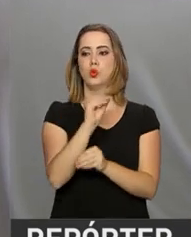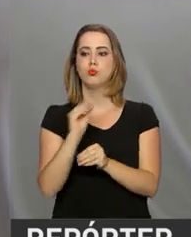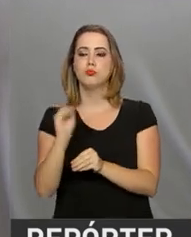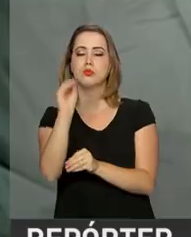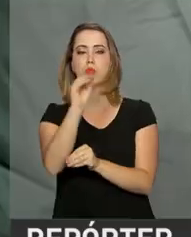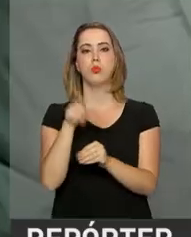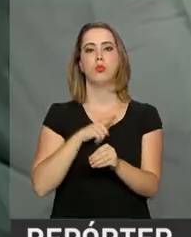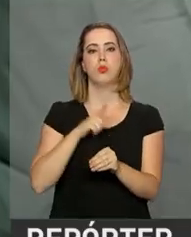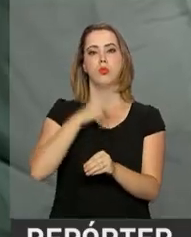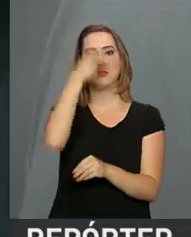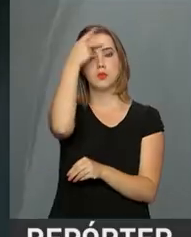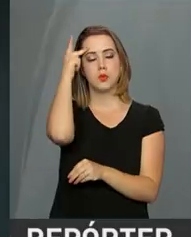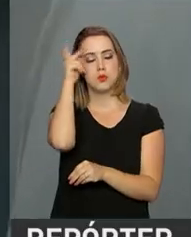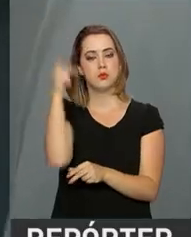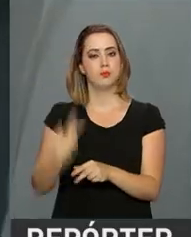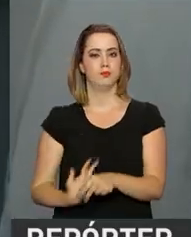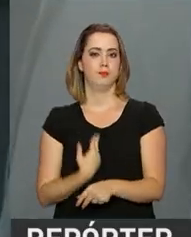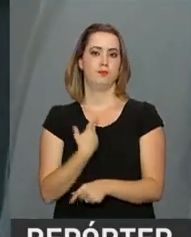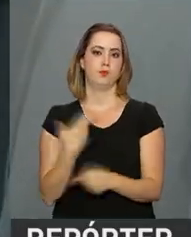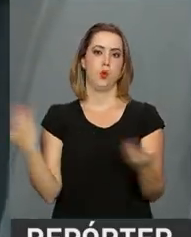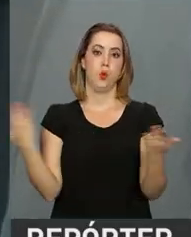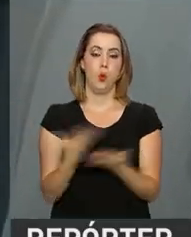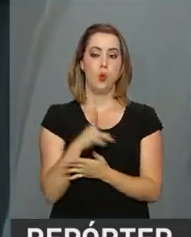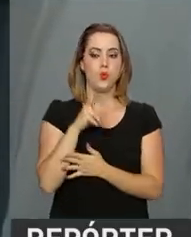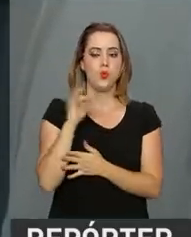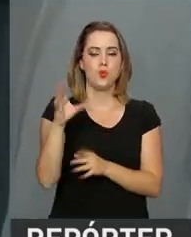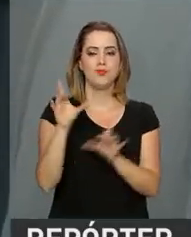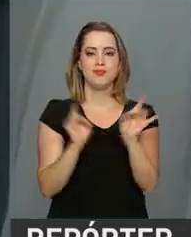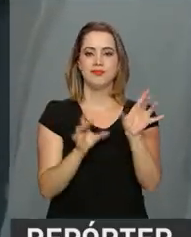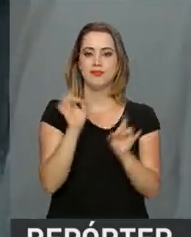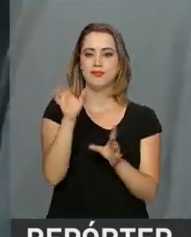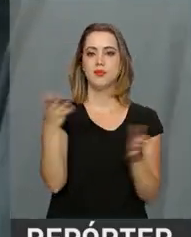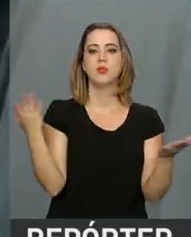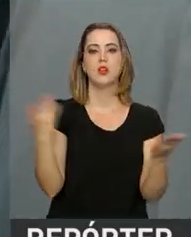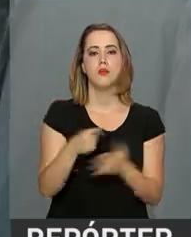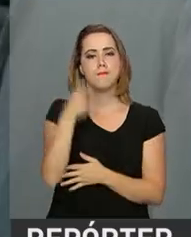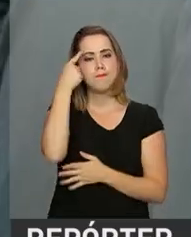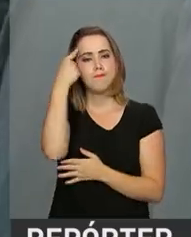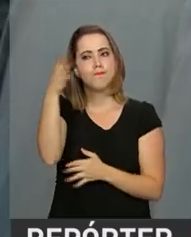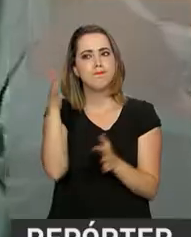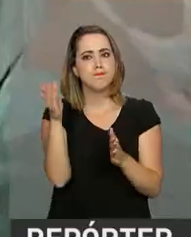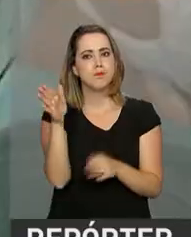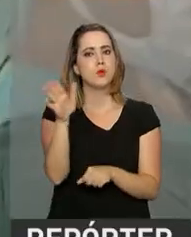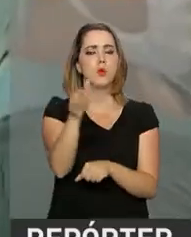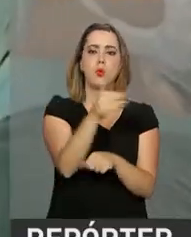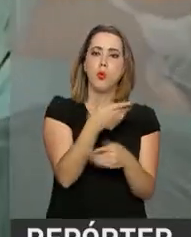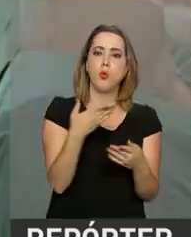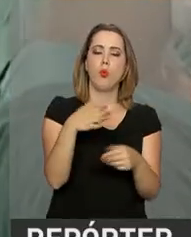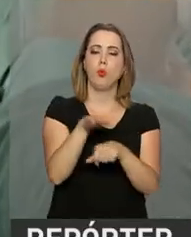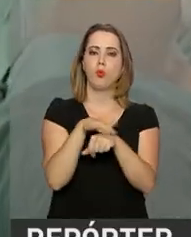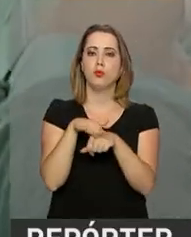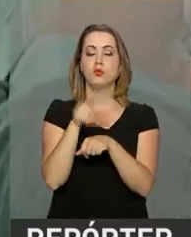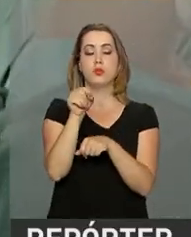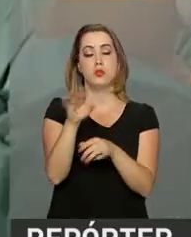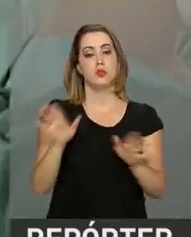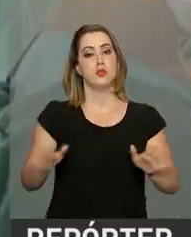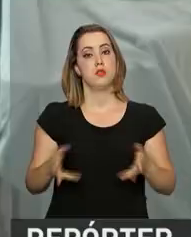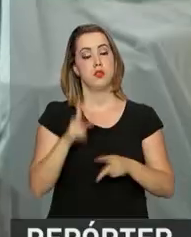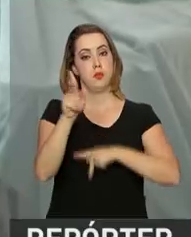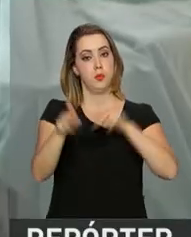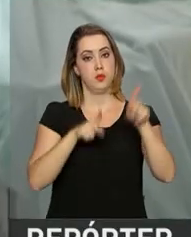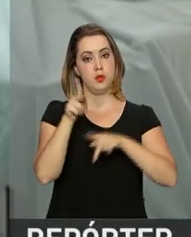transplantado e nesse dia nacional da doação de órgãos A ideia é chamar a atenção sobre o tema e estimular a